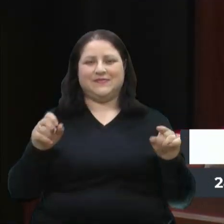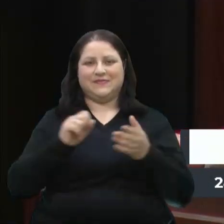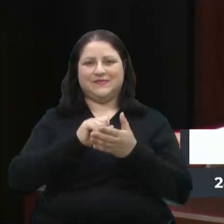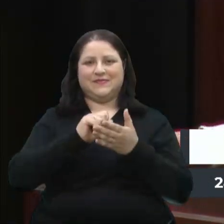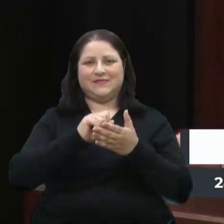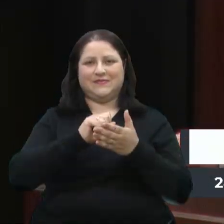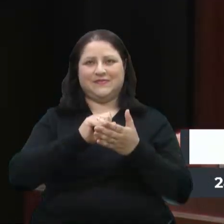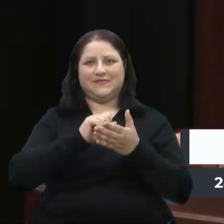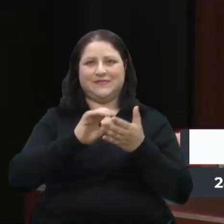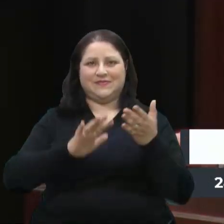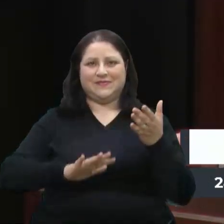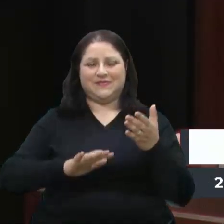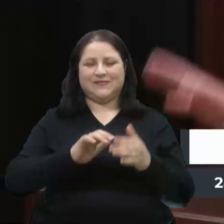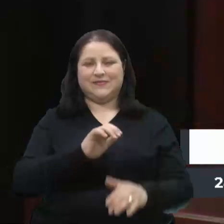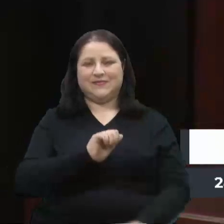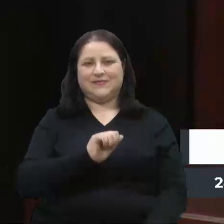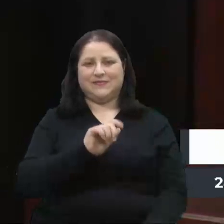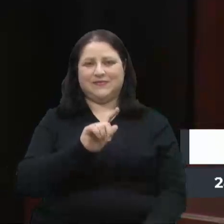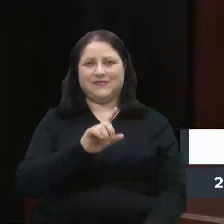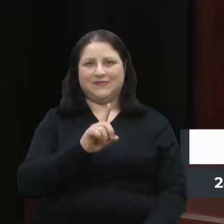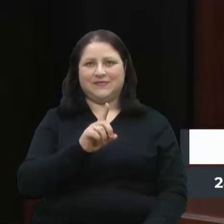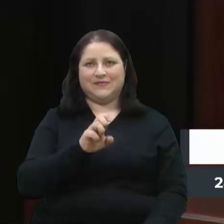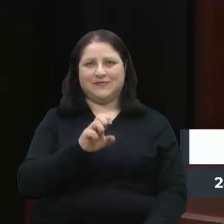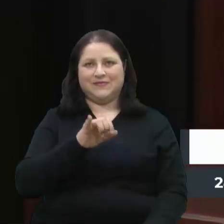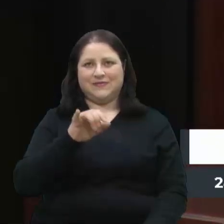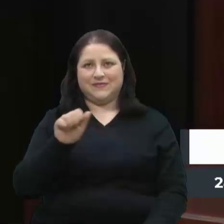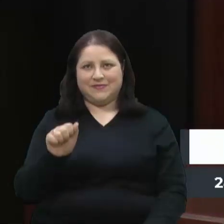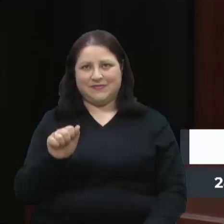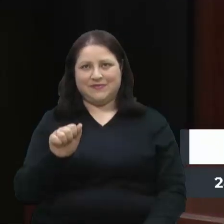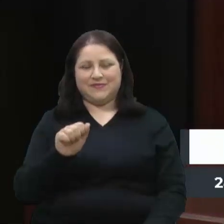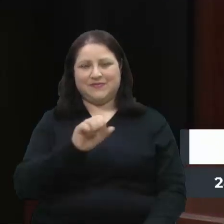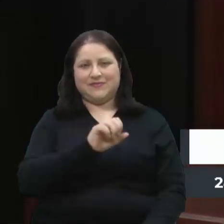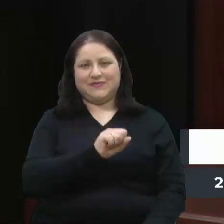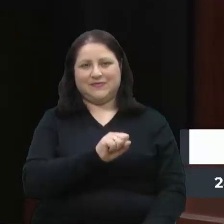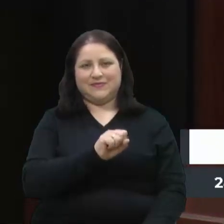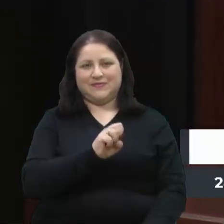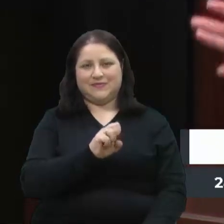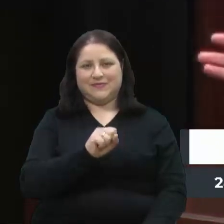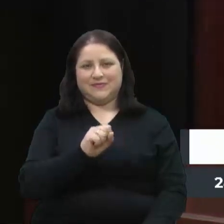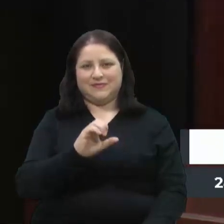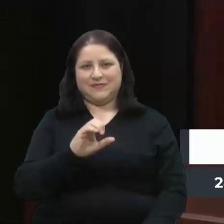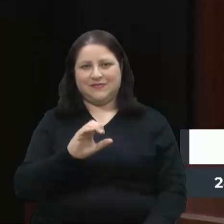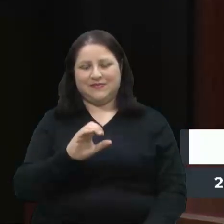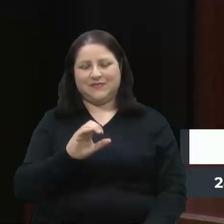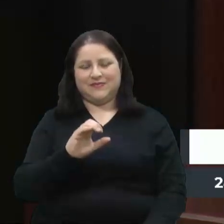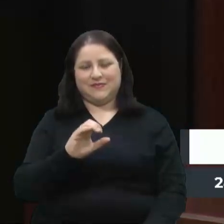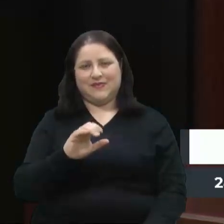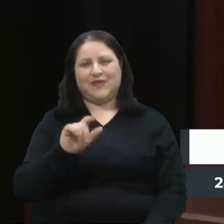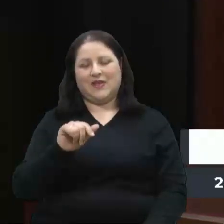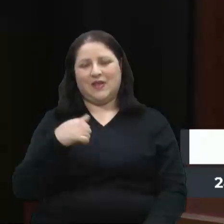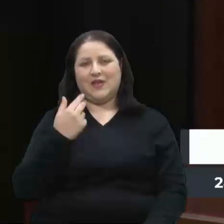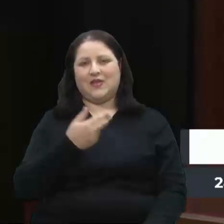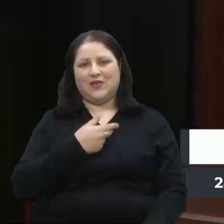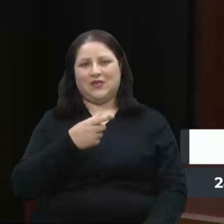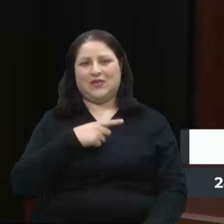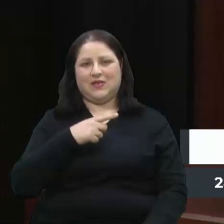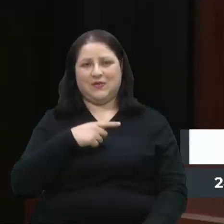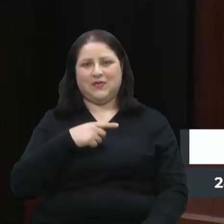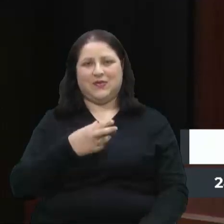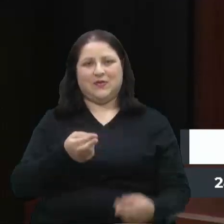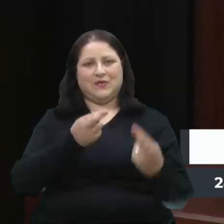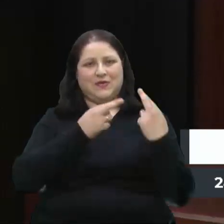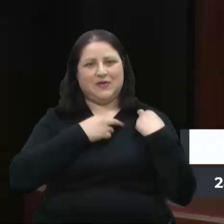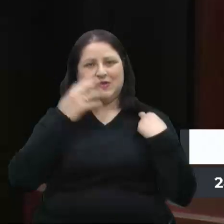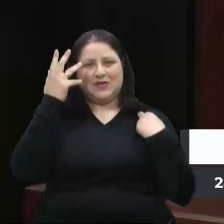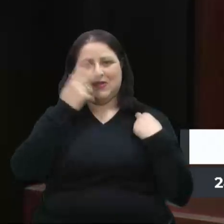do Aldeia Sesc e nós saímos com essa tarefa. A tarefa linda de convidar a cada um e cada uma